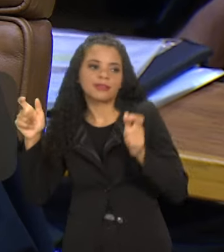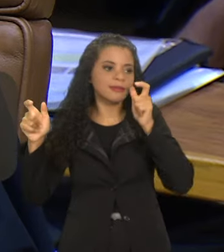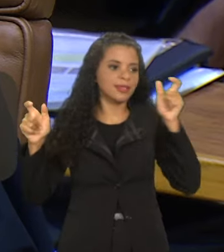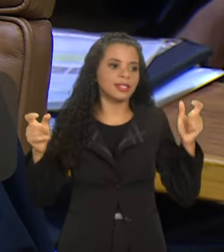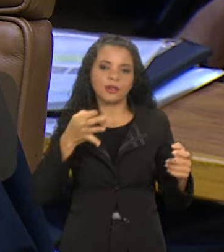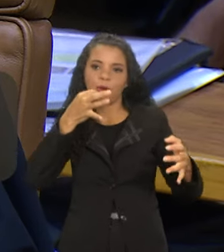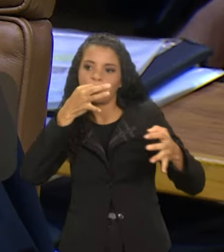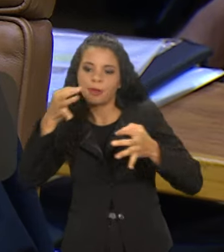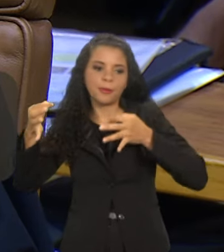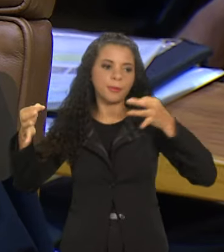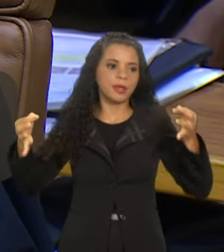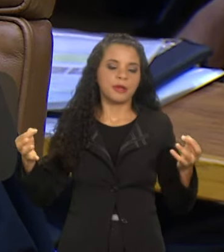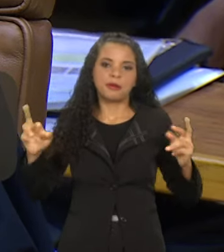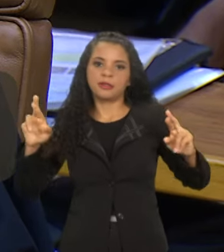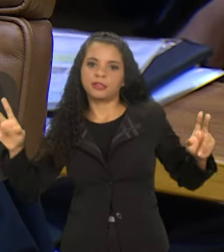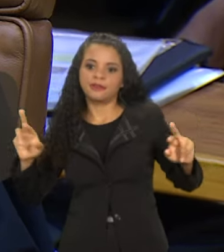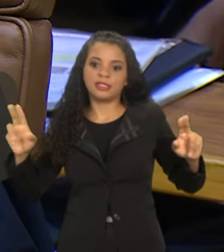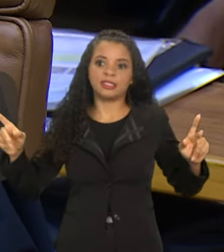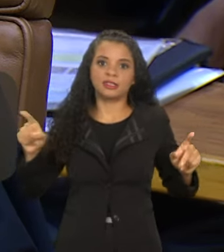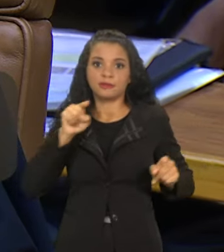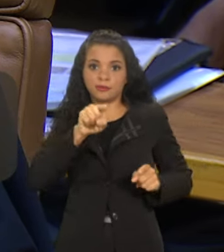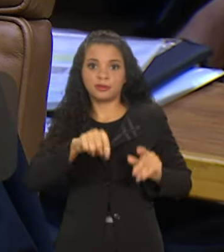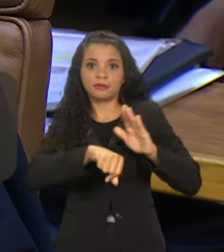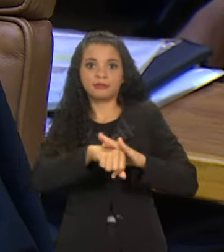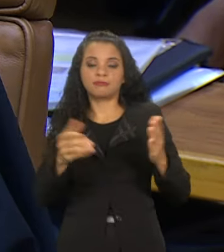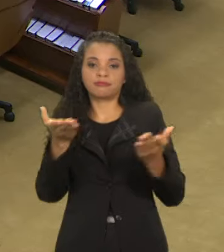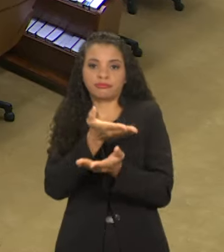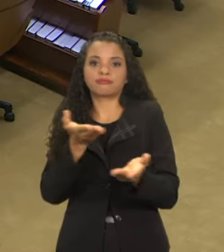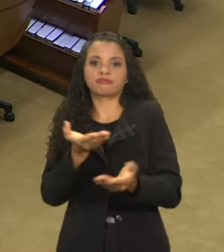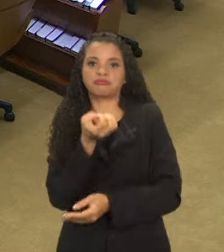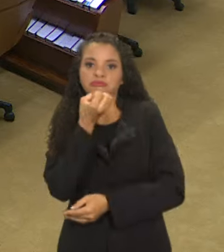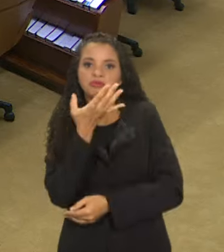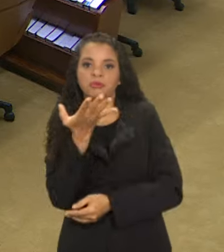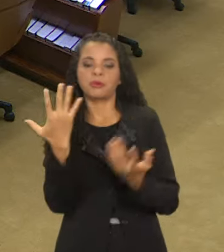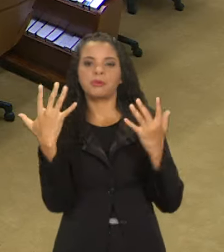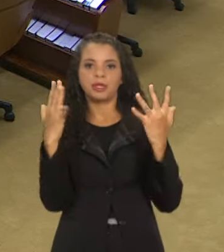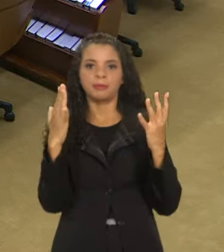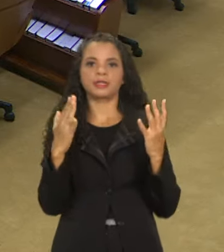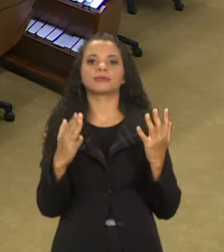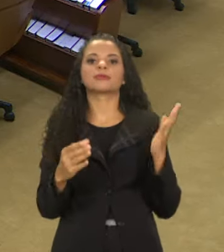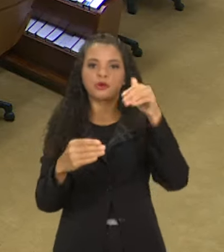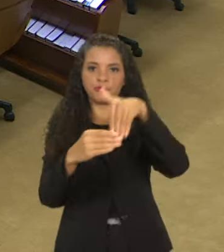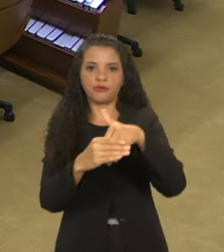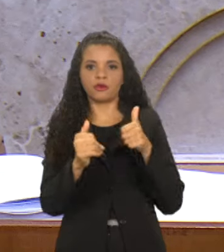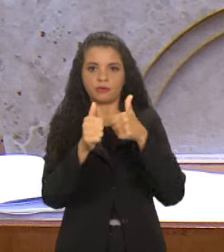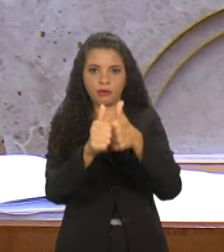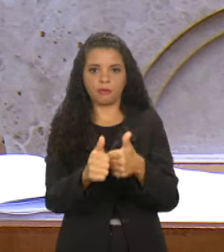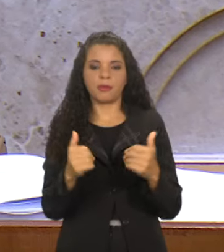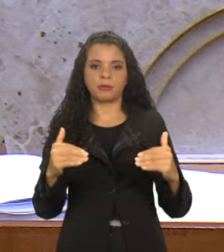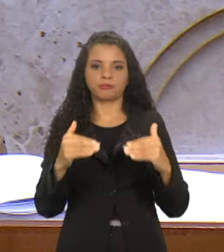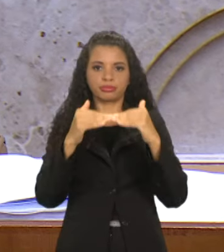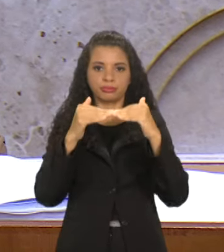habilidade e muita coragem também. Acompanho integralmente, Vossa Excelência. E paciência. E paciência.